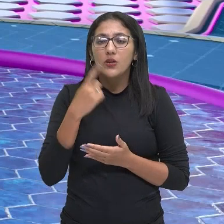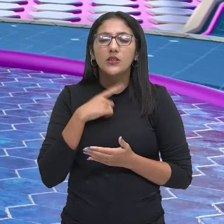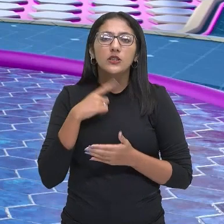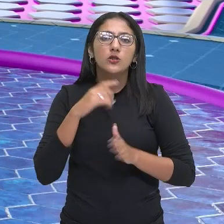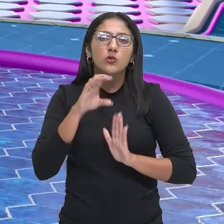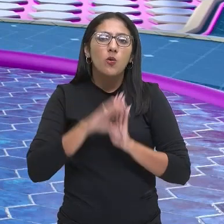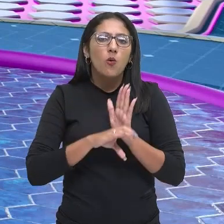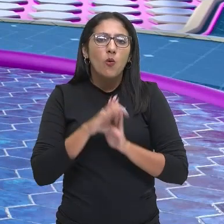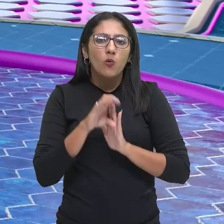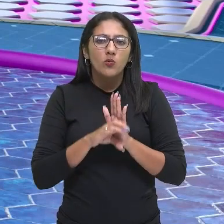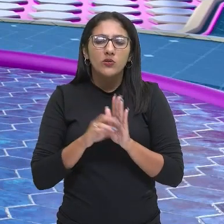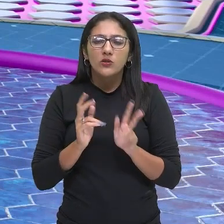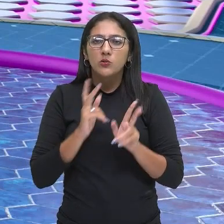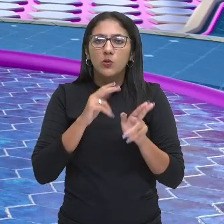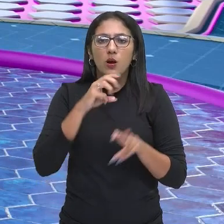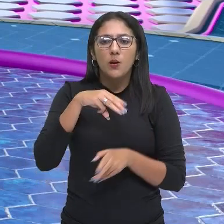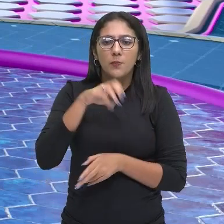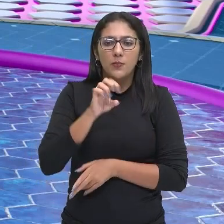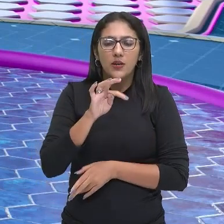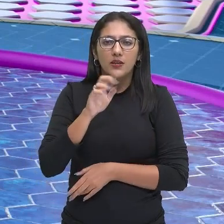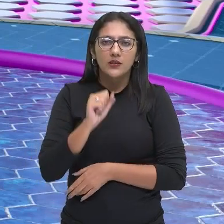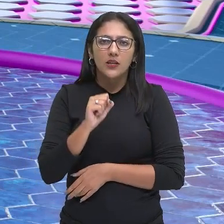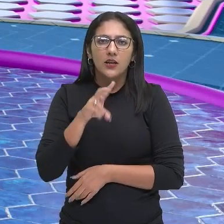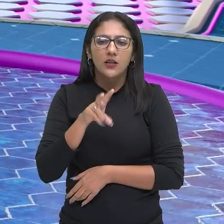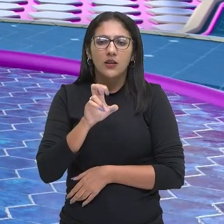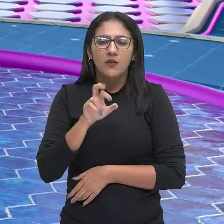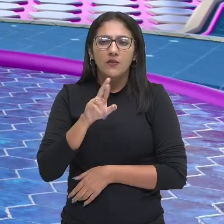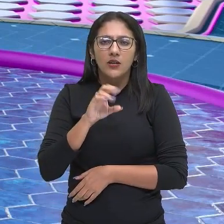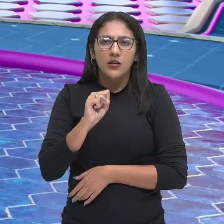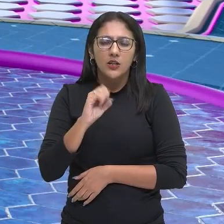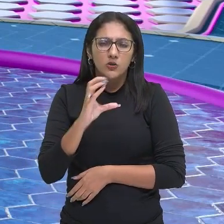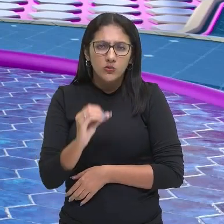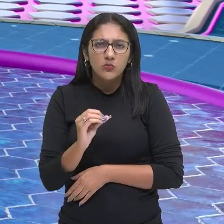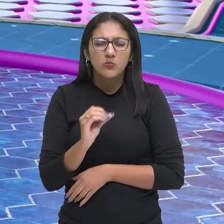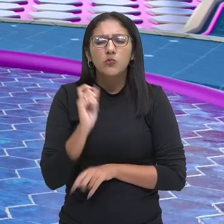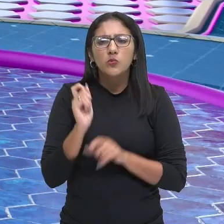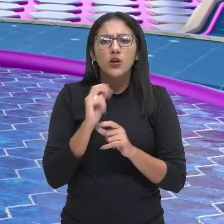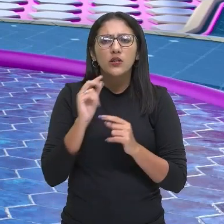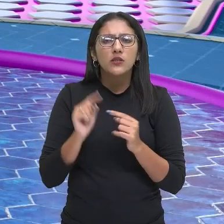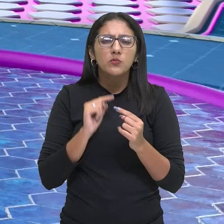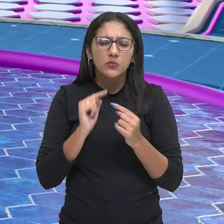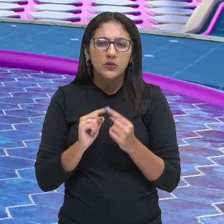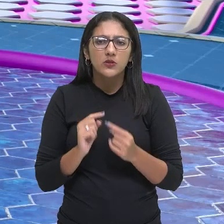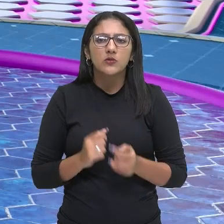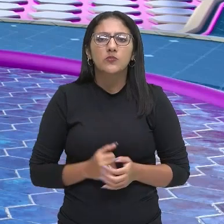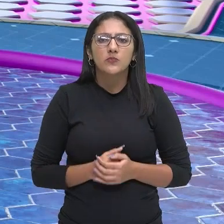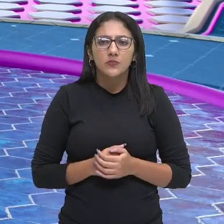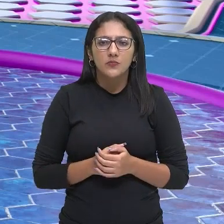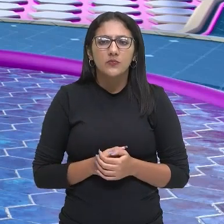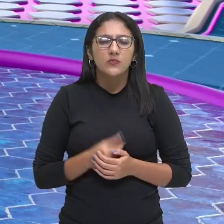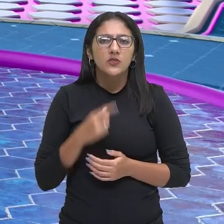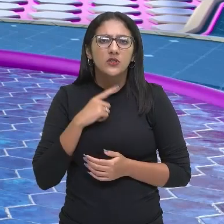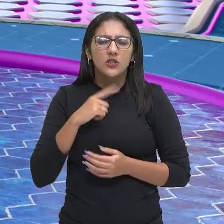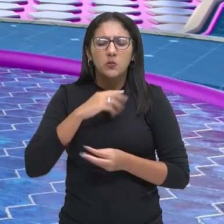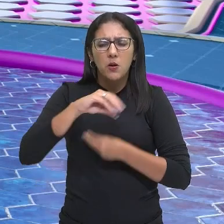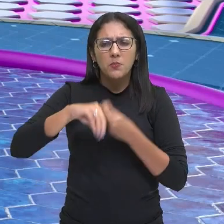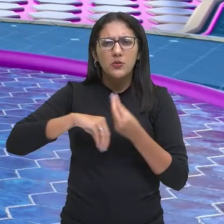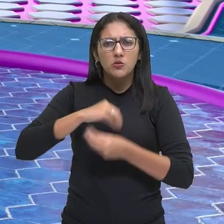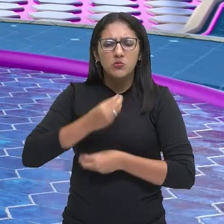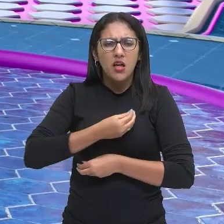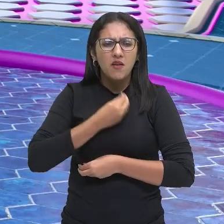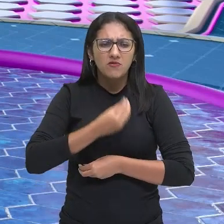conceito de metaverso. Já ouviram falar no metaverso? O metaverso, na verdade, é uma mistura do mundo